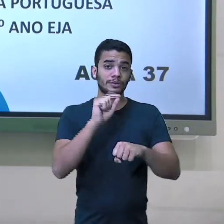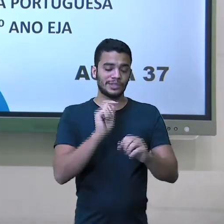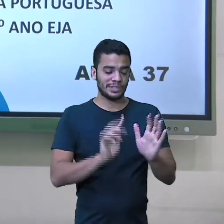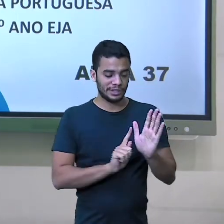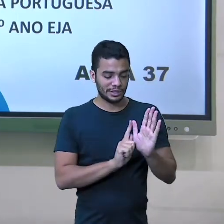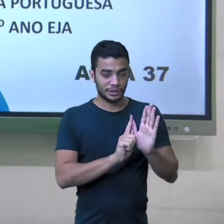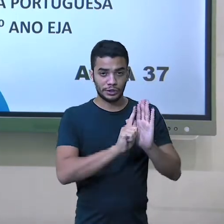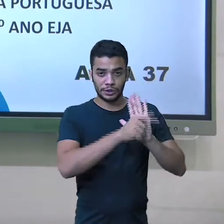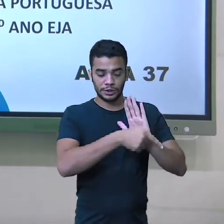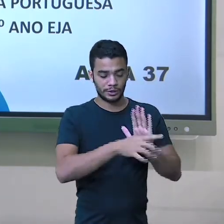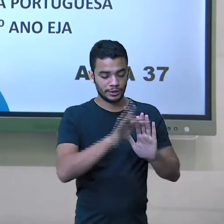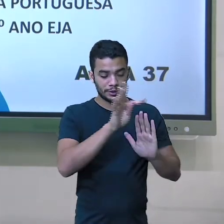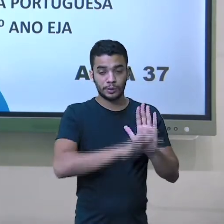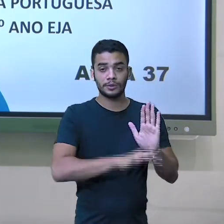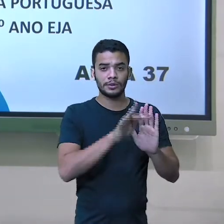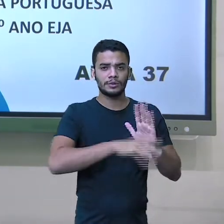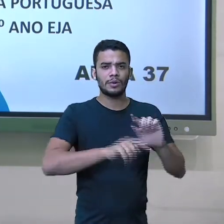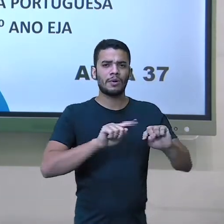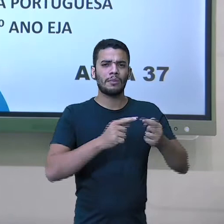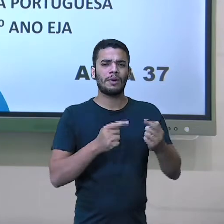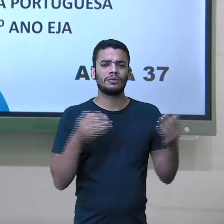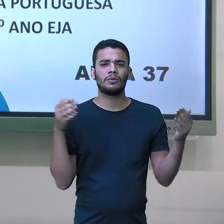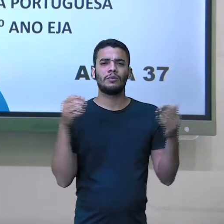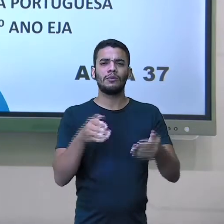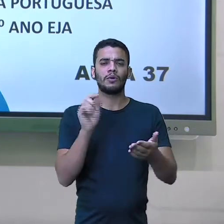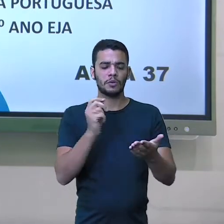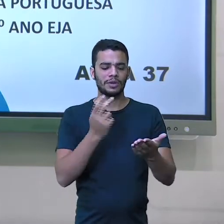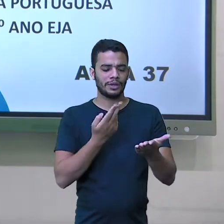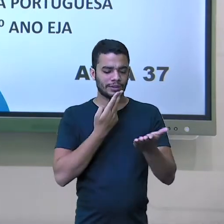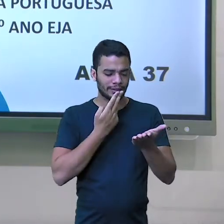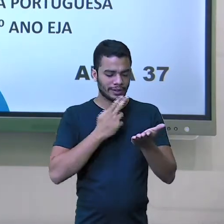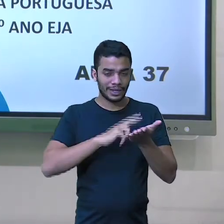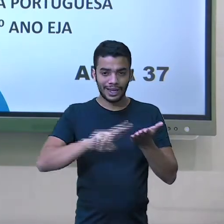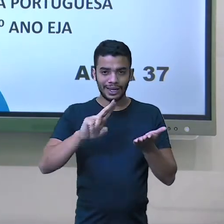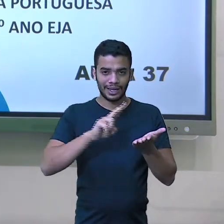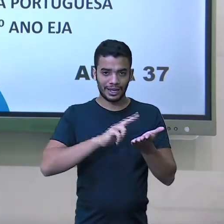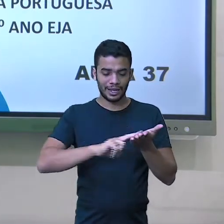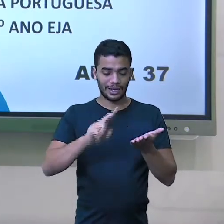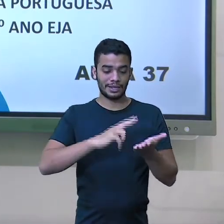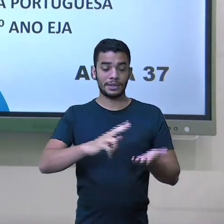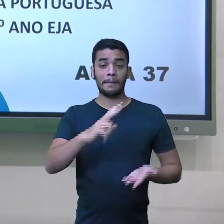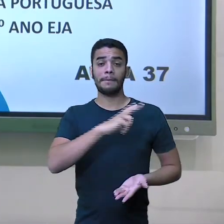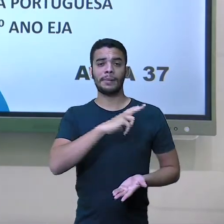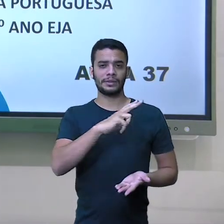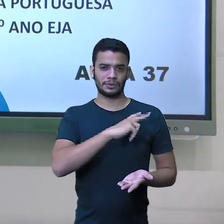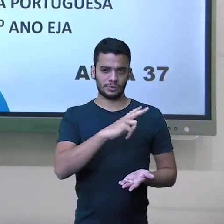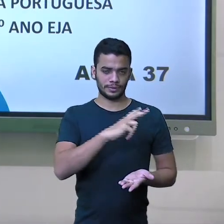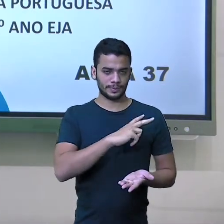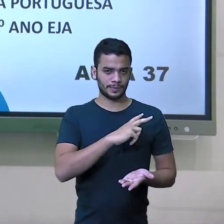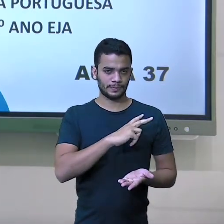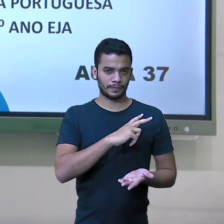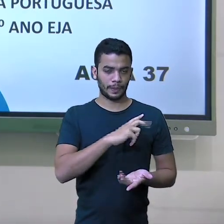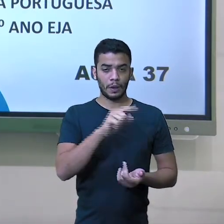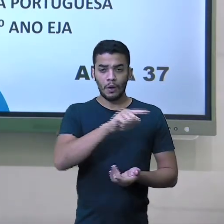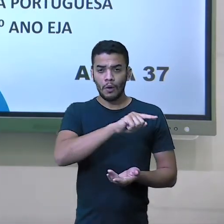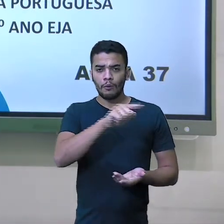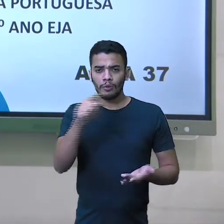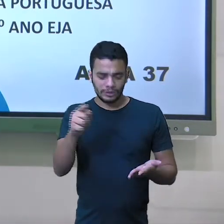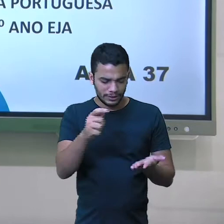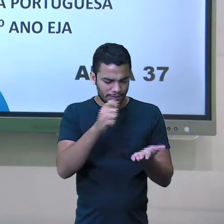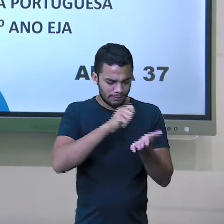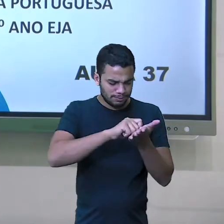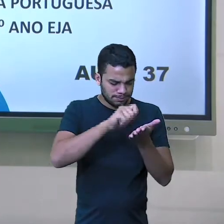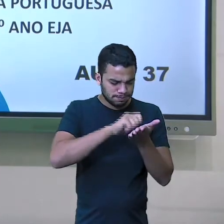sobre as cartas pessoais. Vocês já escreveram cartas? Já receberam algum tipo